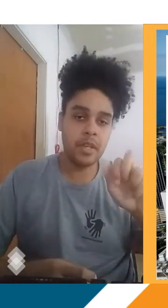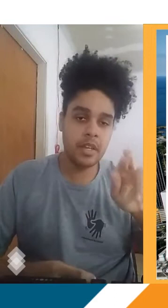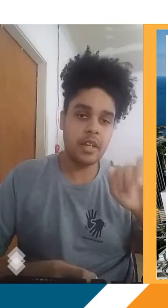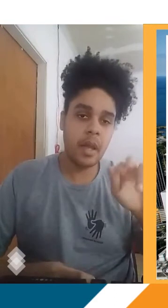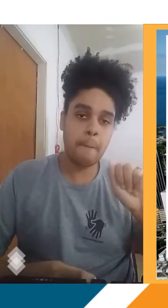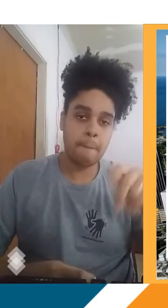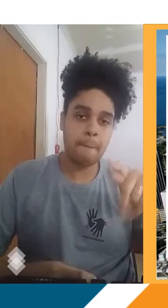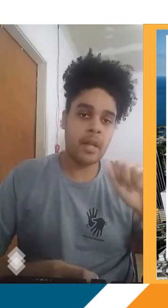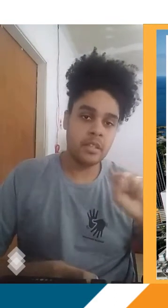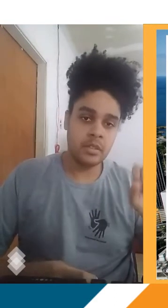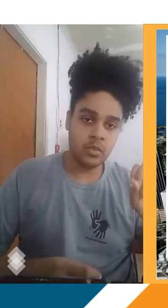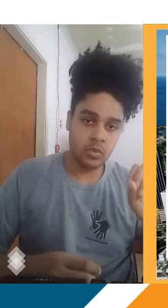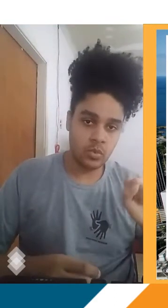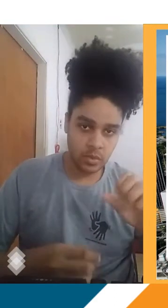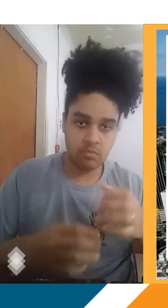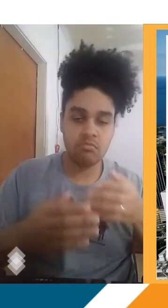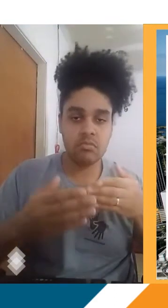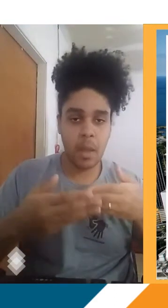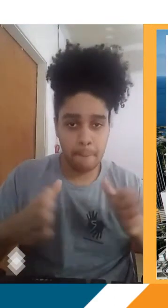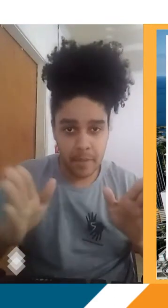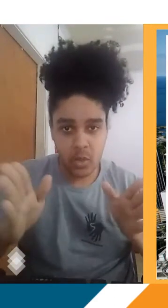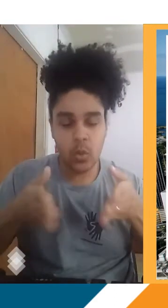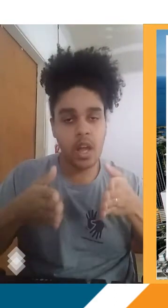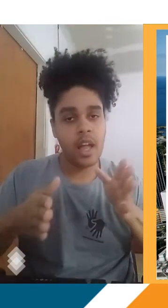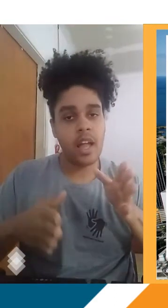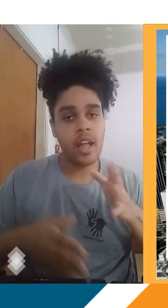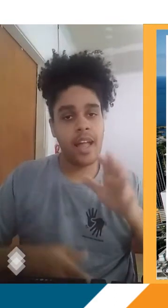a abertura de avenidas, construção de equipamentos culturais,